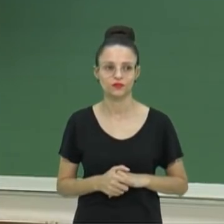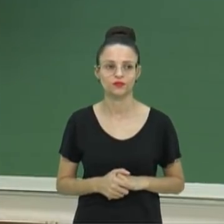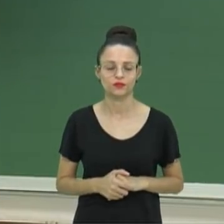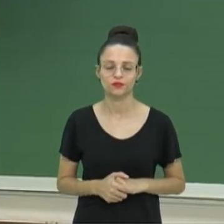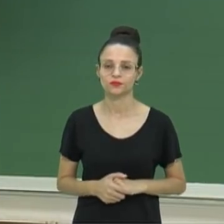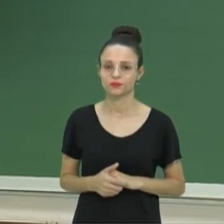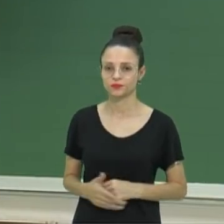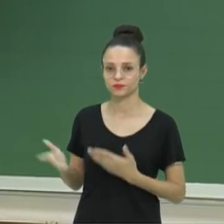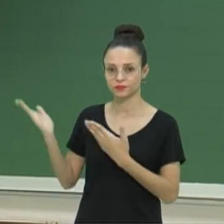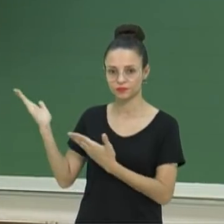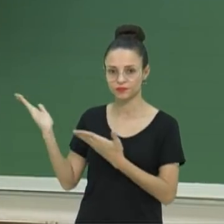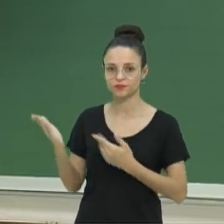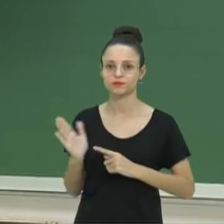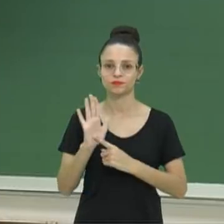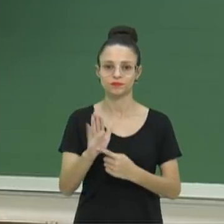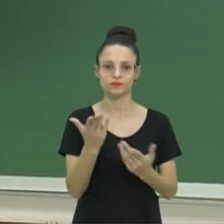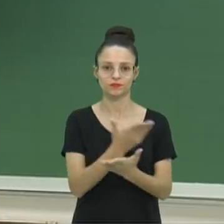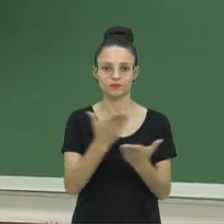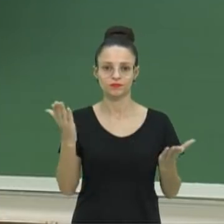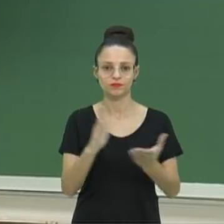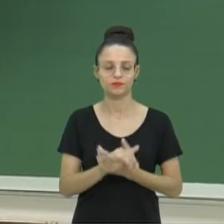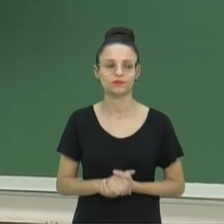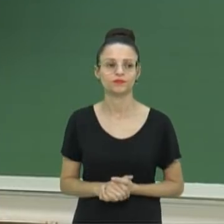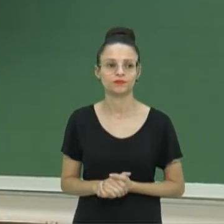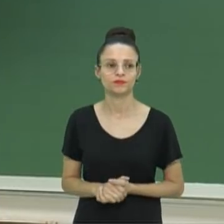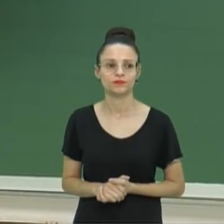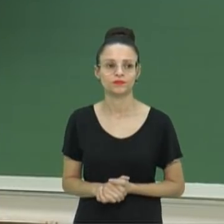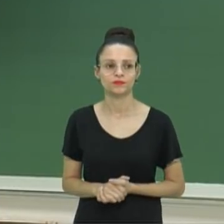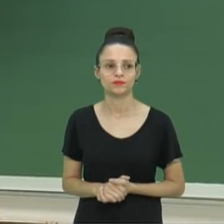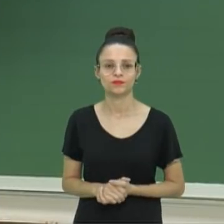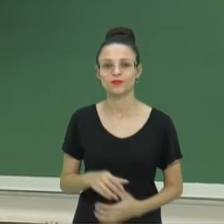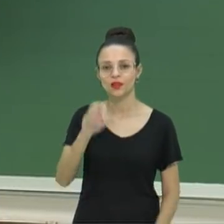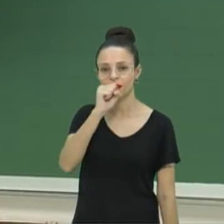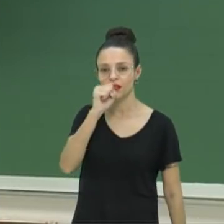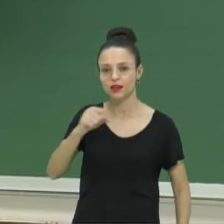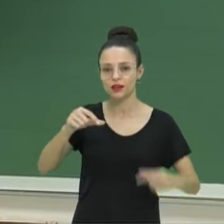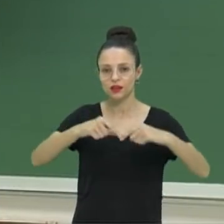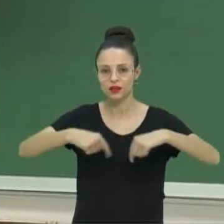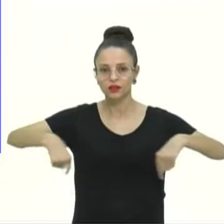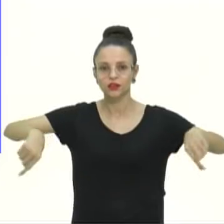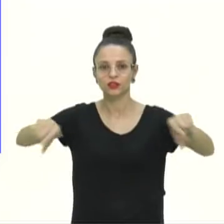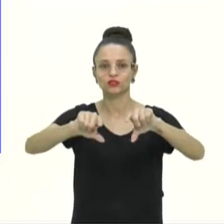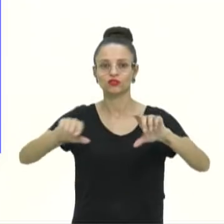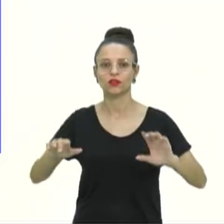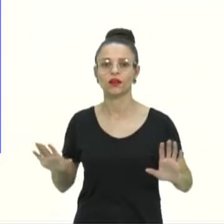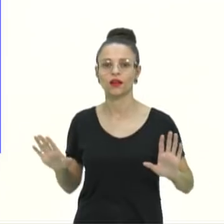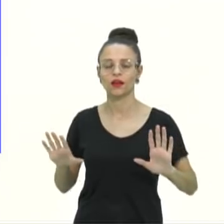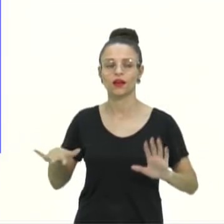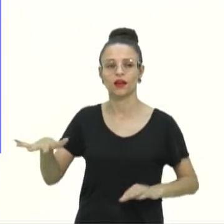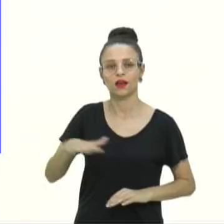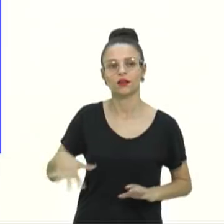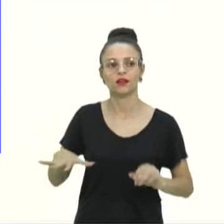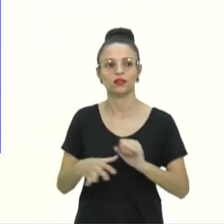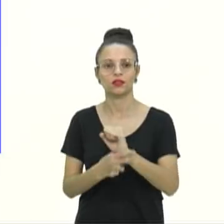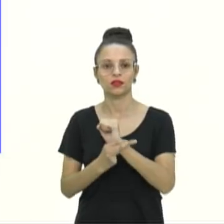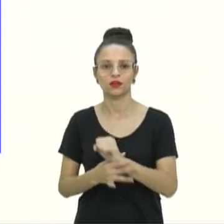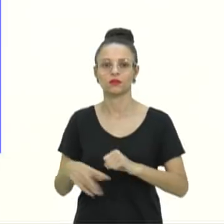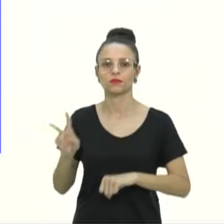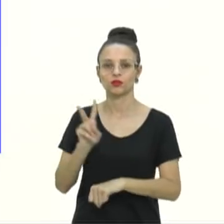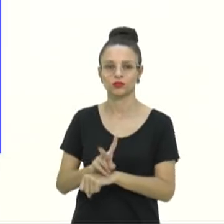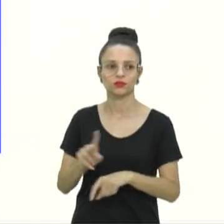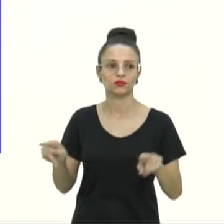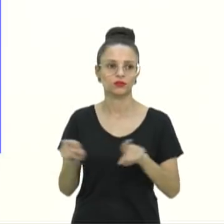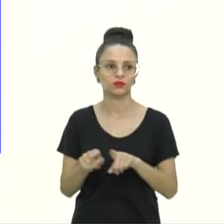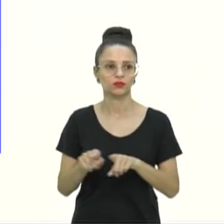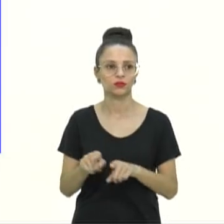retratado aqui para vocês, né? Zona de passividade, que é chamada essa parte de laranja, área de proteção aqui e a área de luta. E